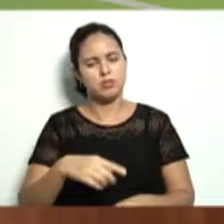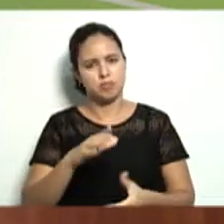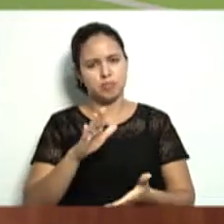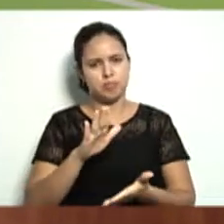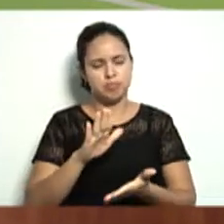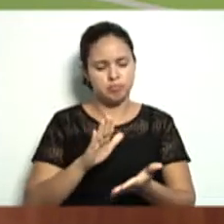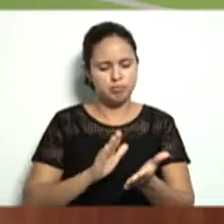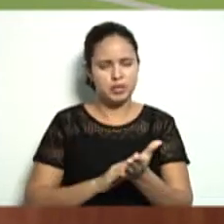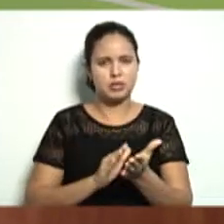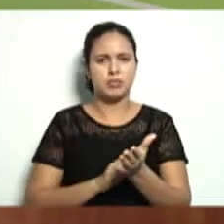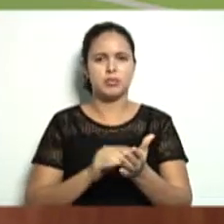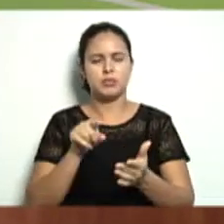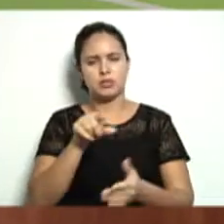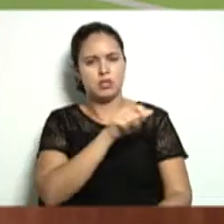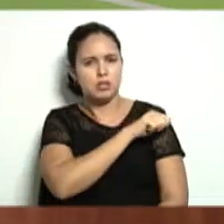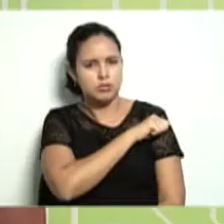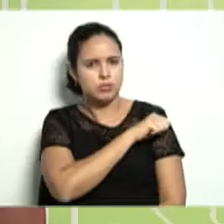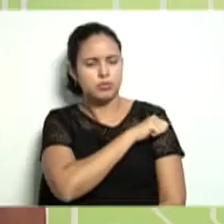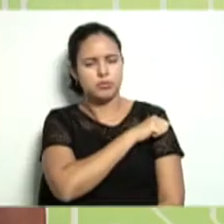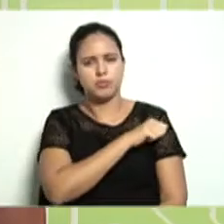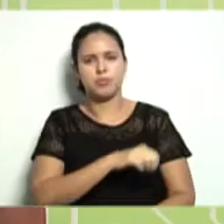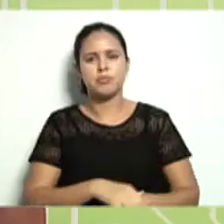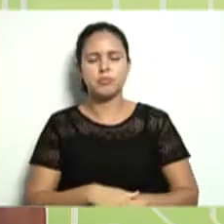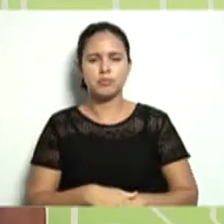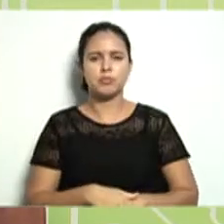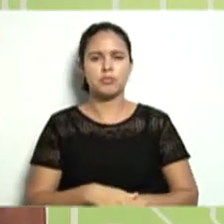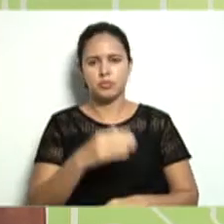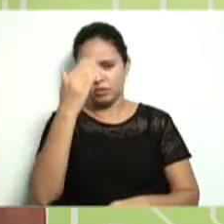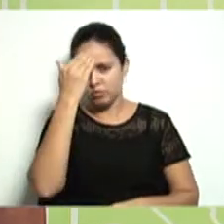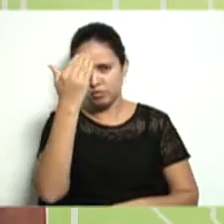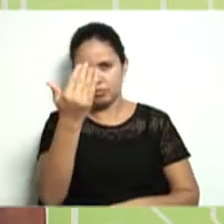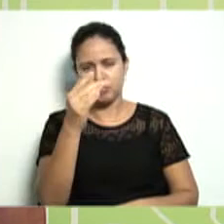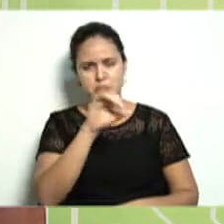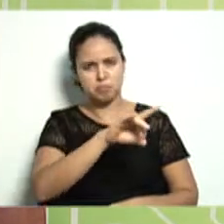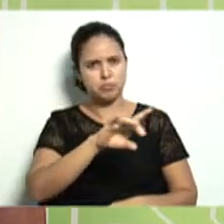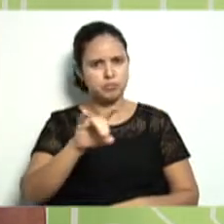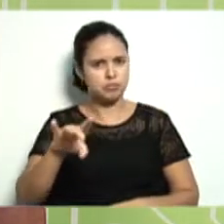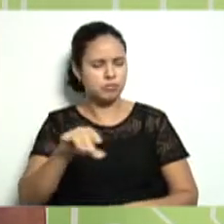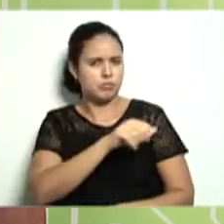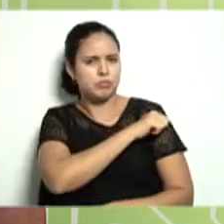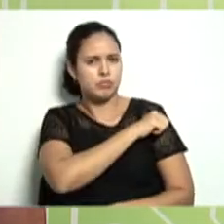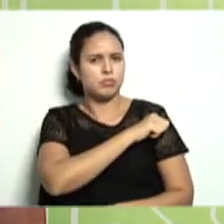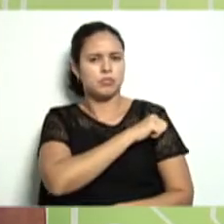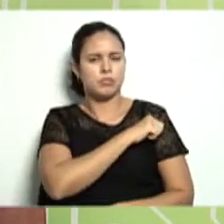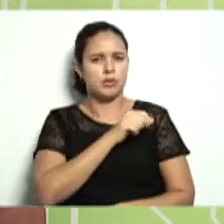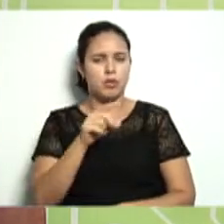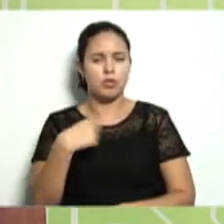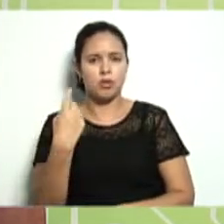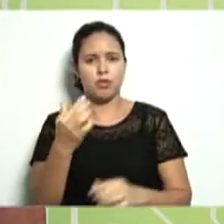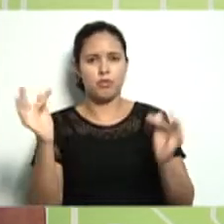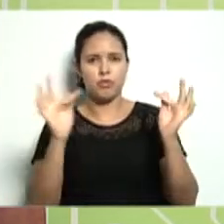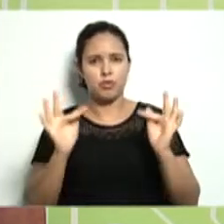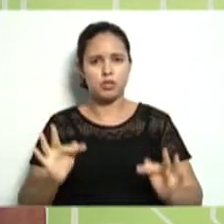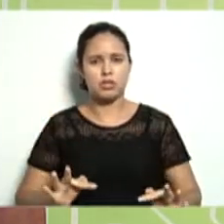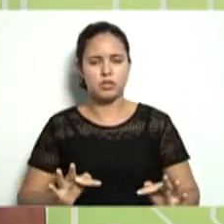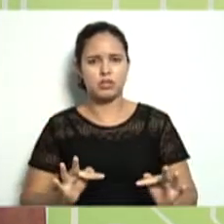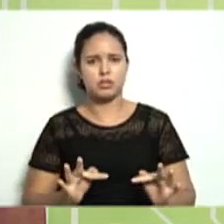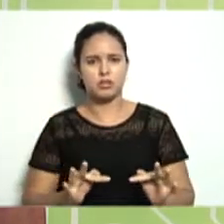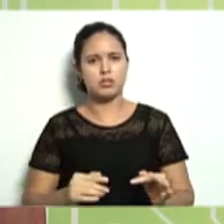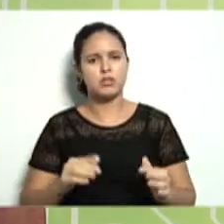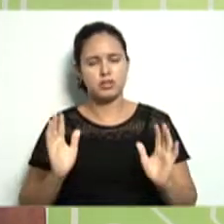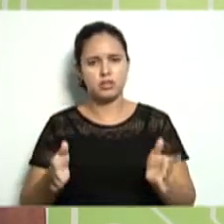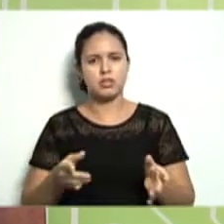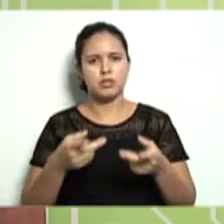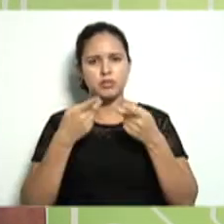Parabéns, alunos. Parabéns, meninas. Obrigado aí pela participação de vocês. A gente fica muito feliz com essa interação. Falamos